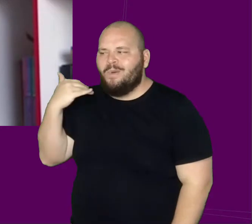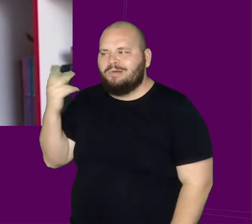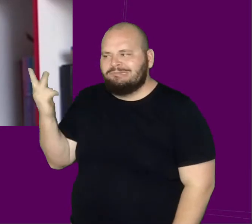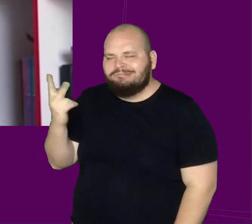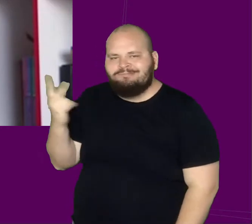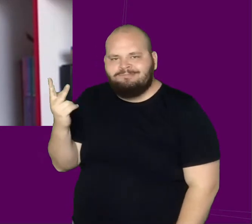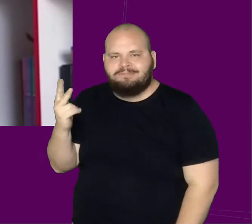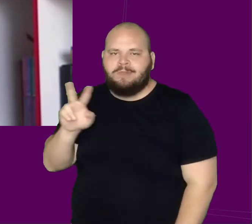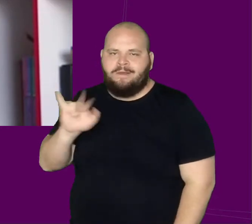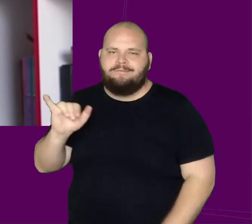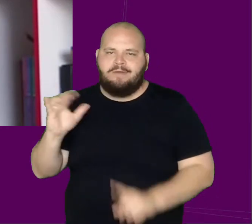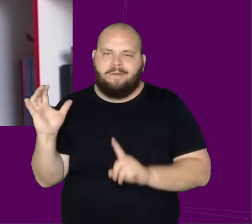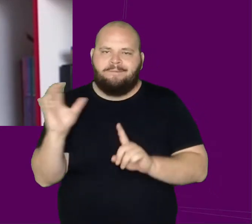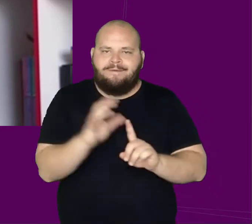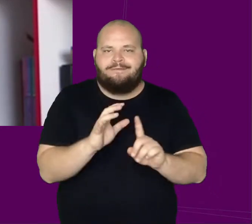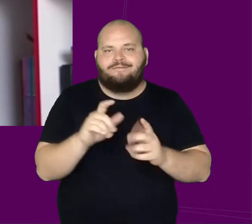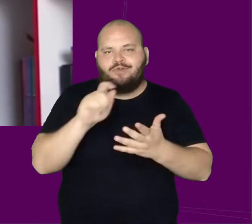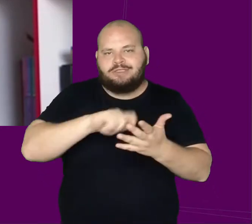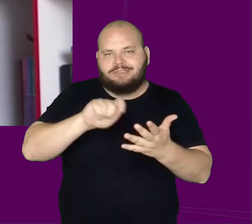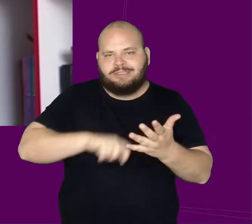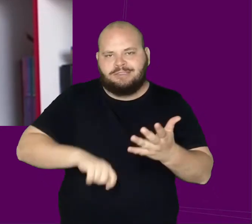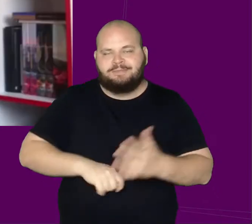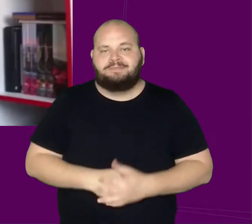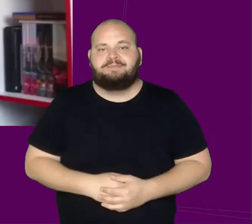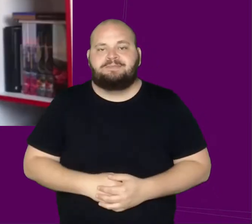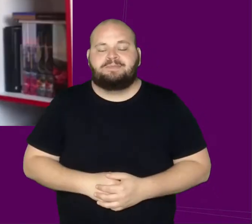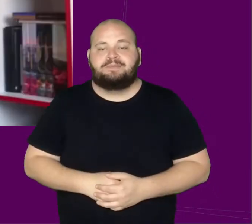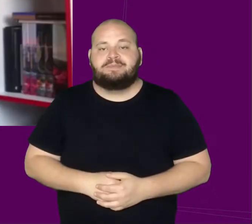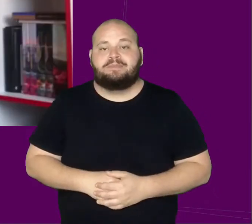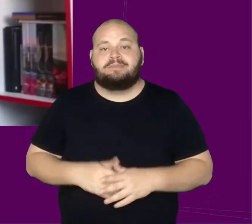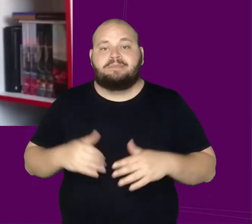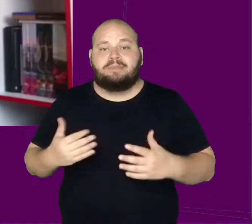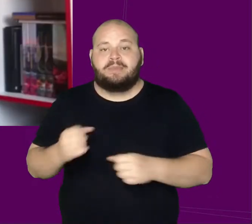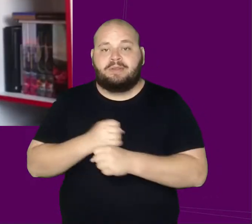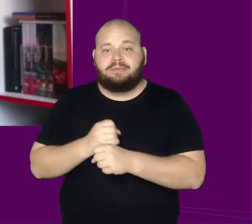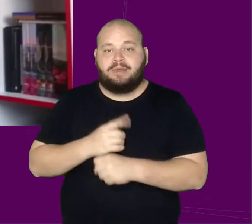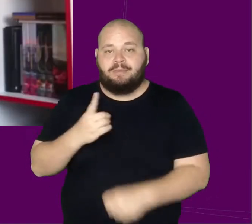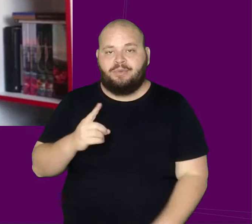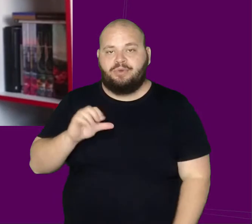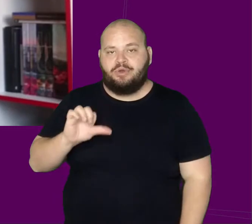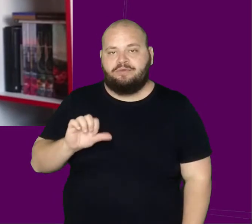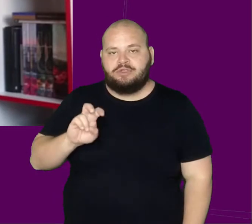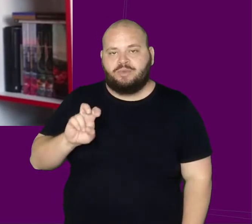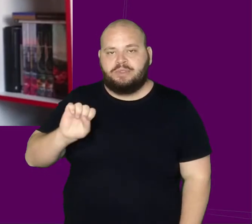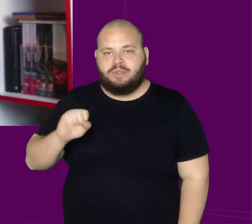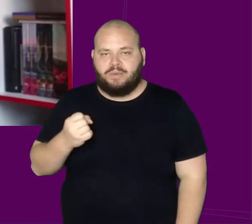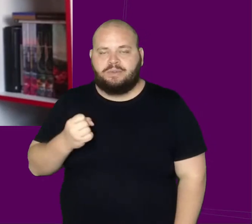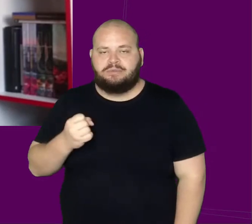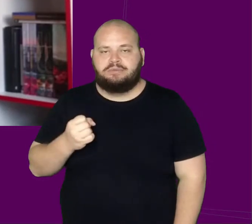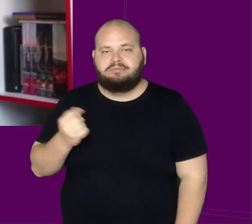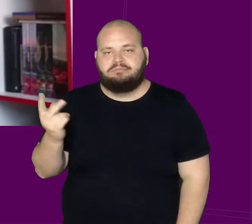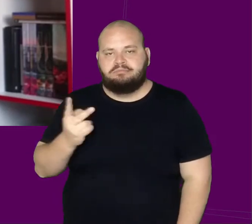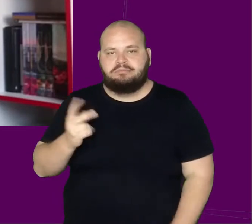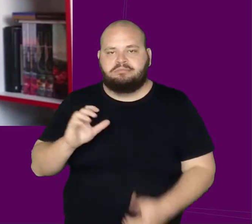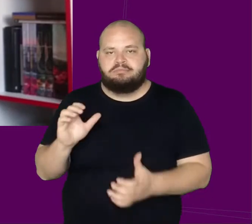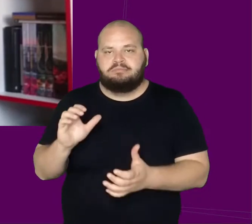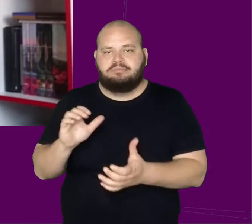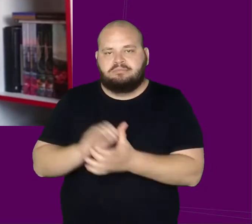poder ver reflexos disso na escrita do Bagagem. Ela casou em 1958 com o